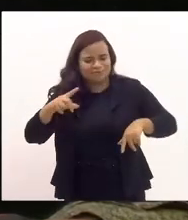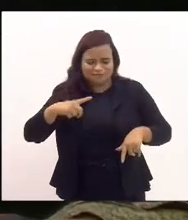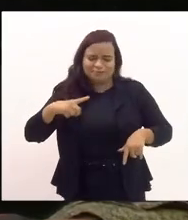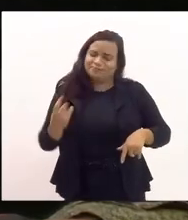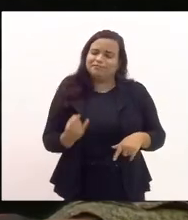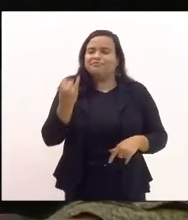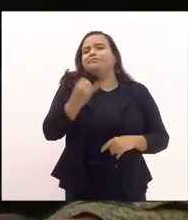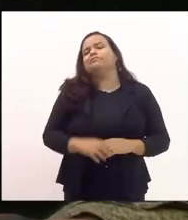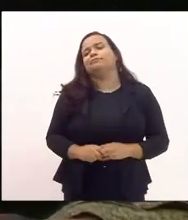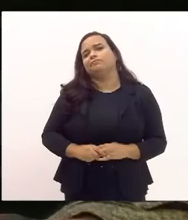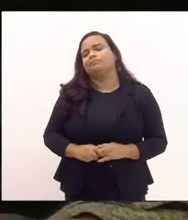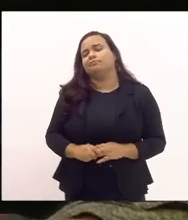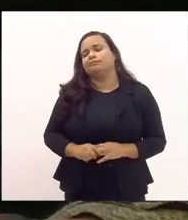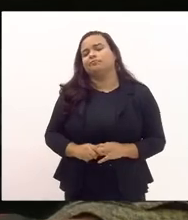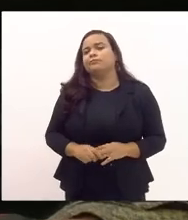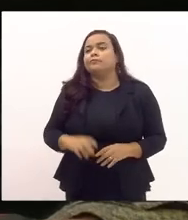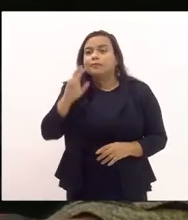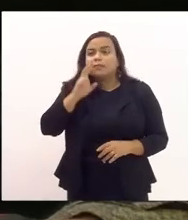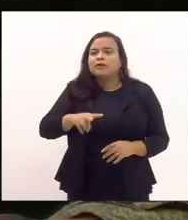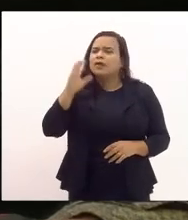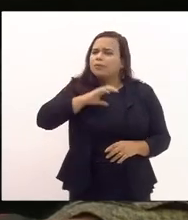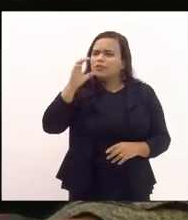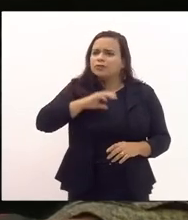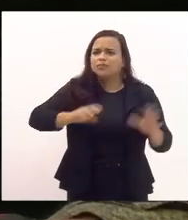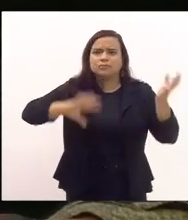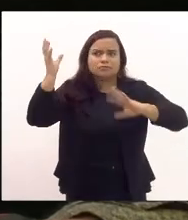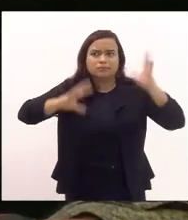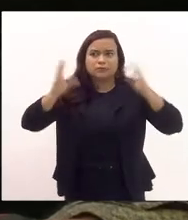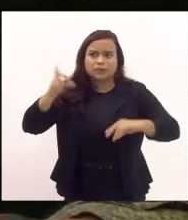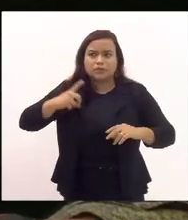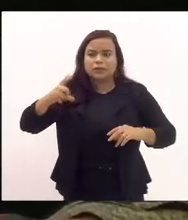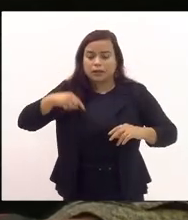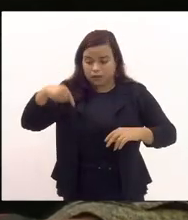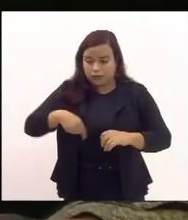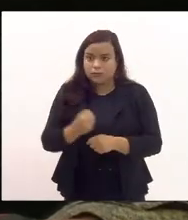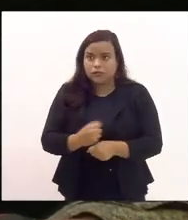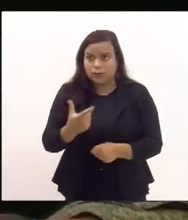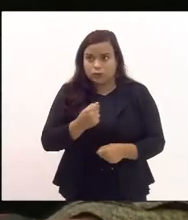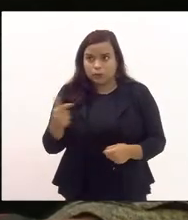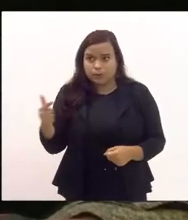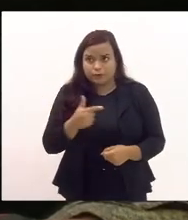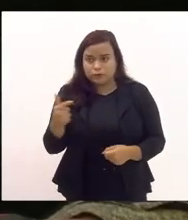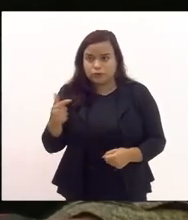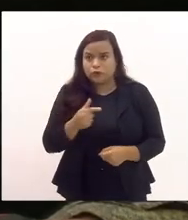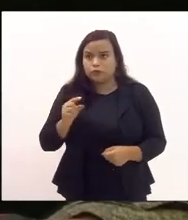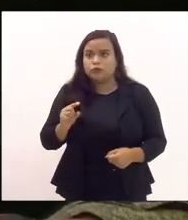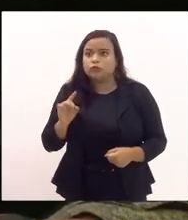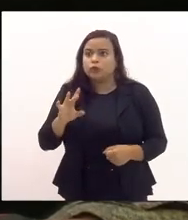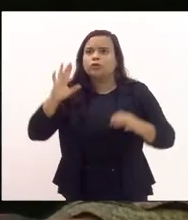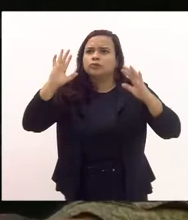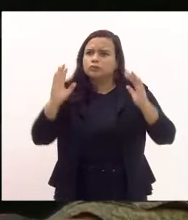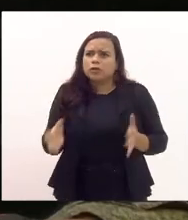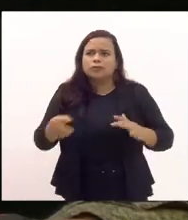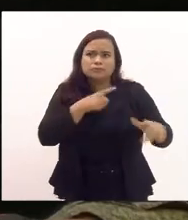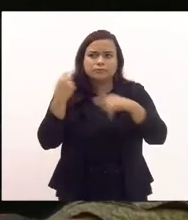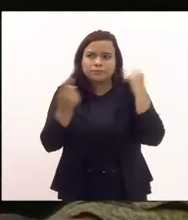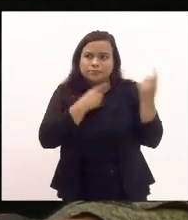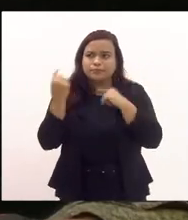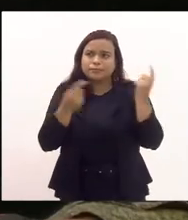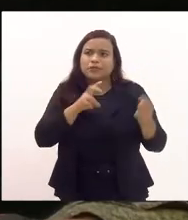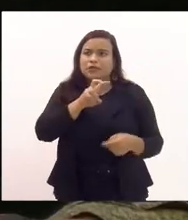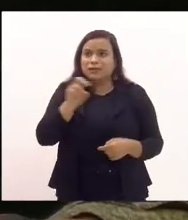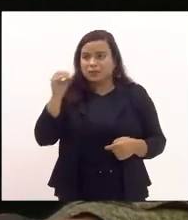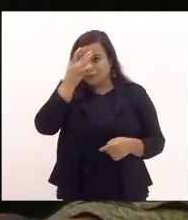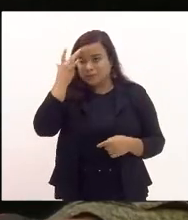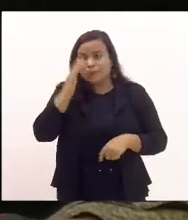e nós vimos agora que as emergências climáticas só nesse ano de 2002 já Mataram mais de